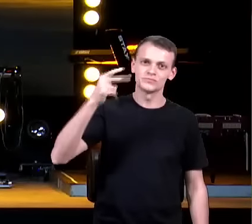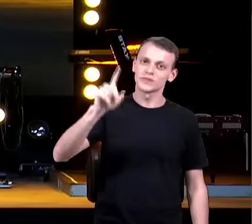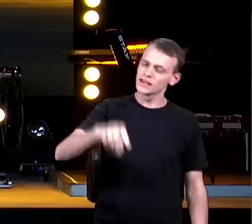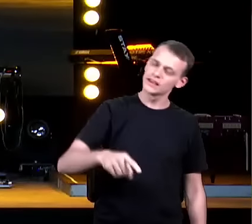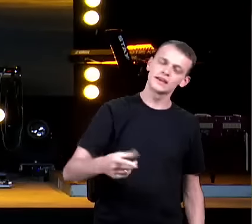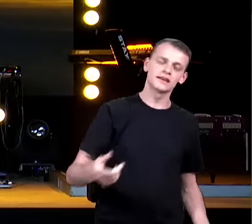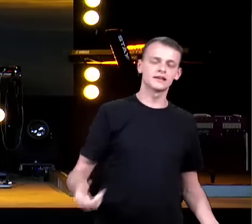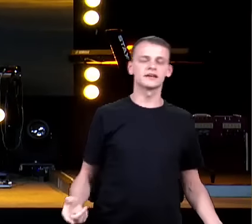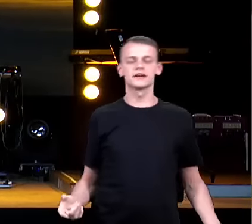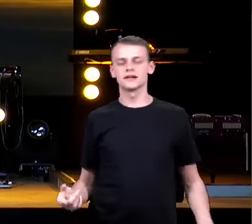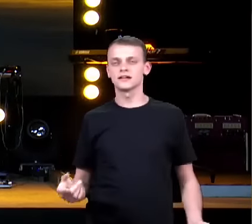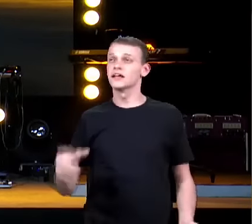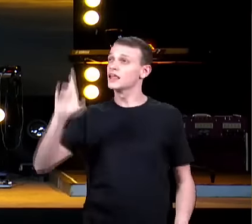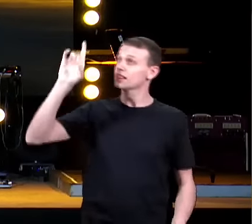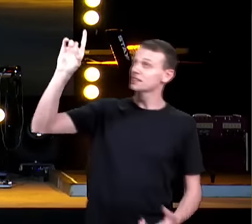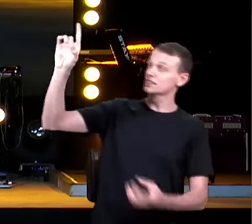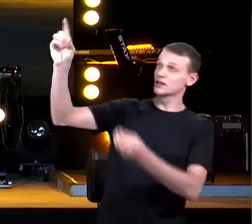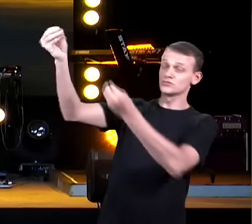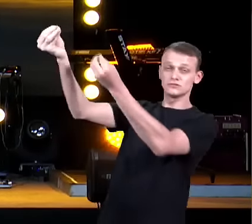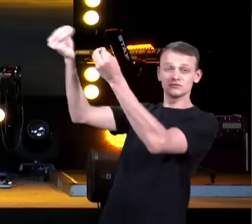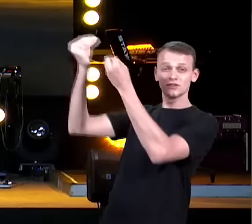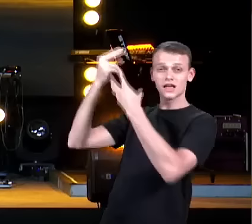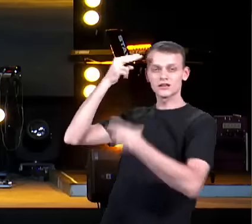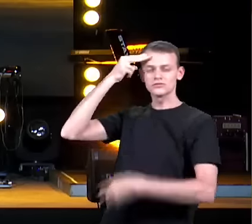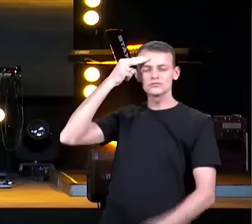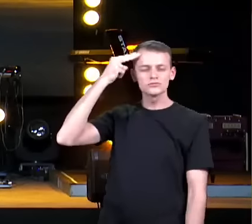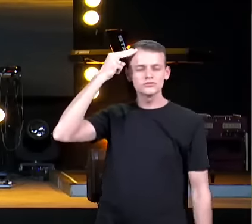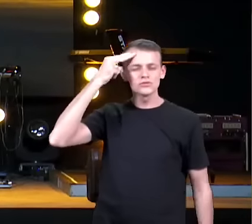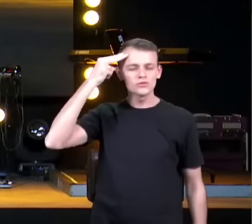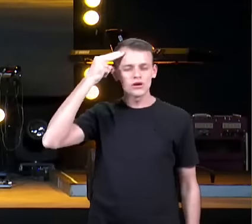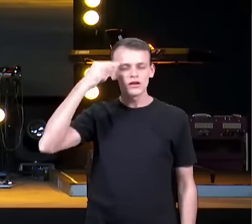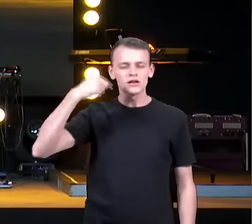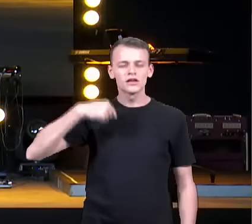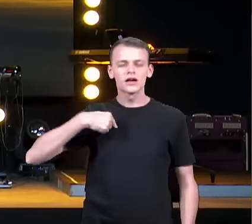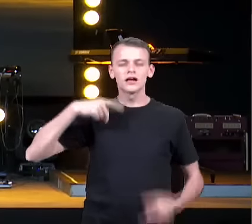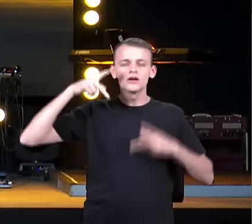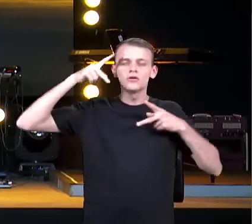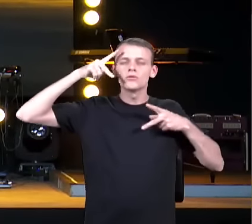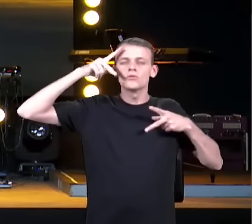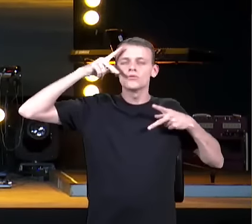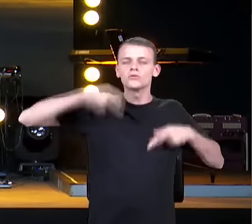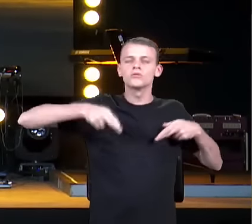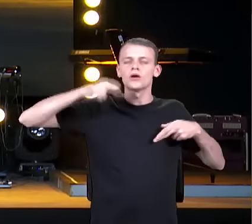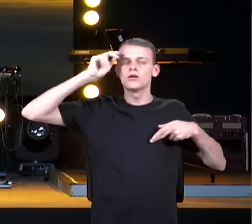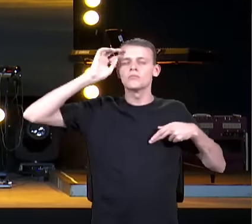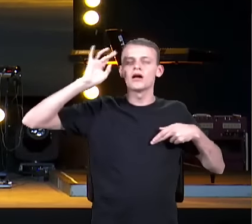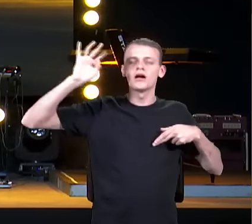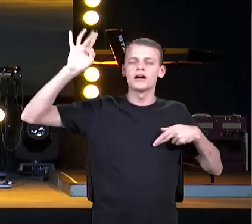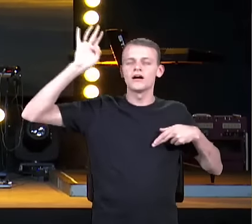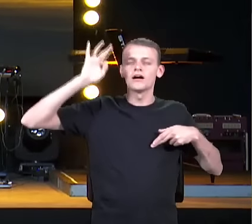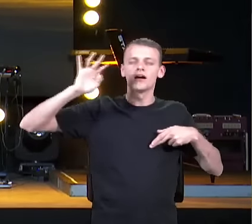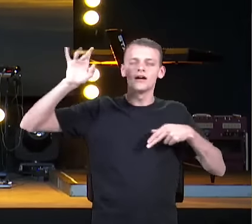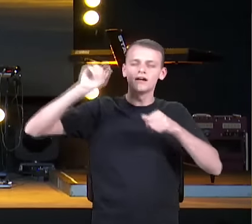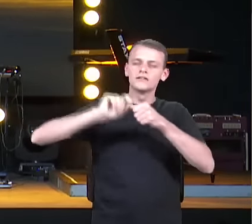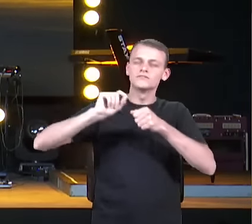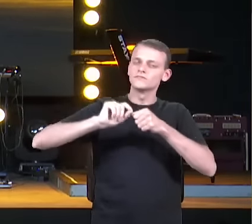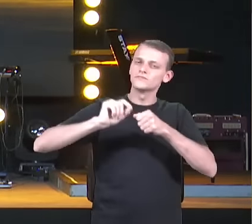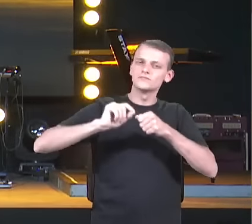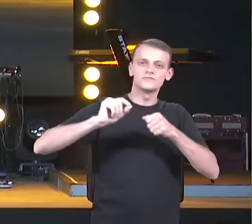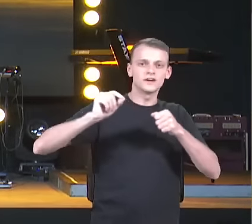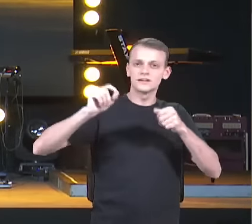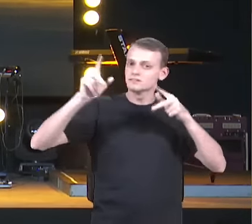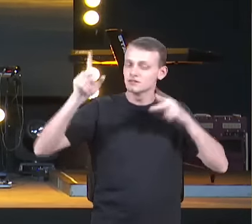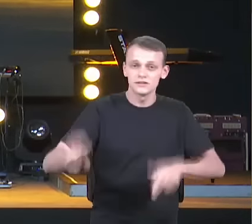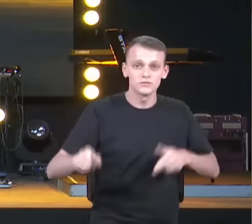Nós recebemos sonhos para representar Deus na terra. Somos chamados para brilhar, para que as pessoas